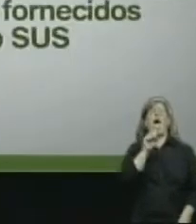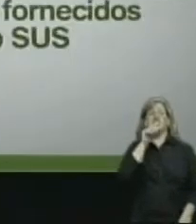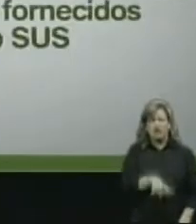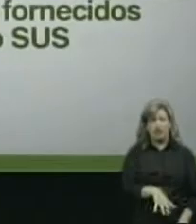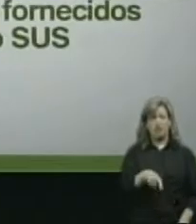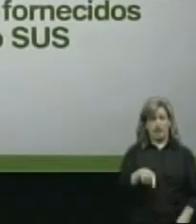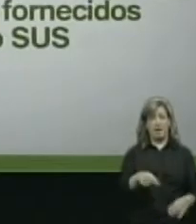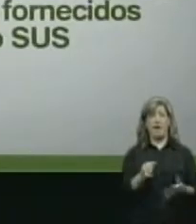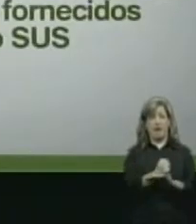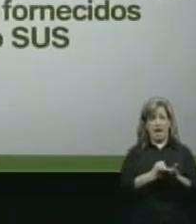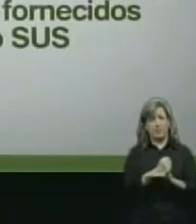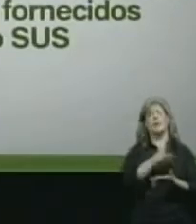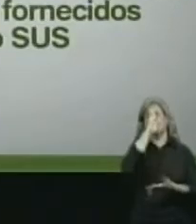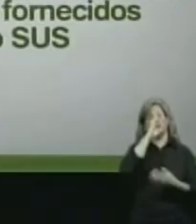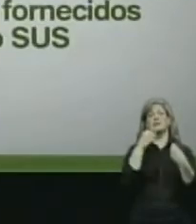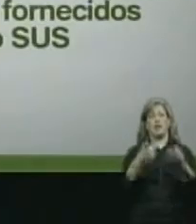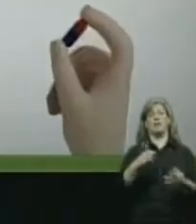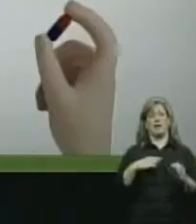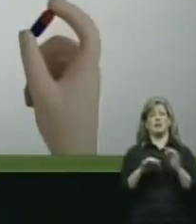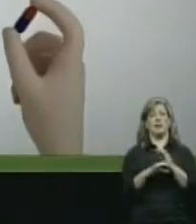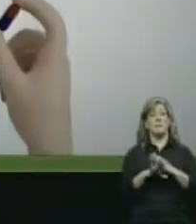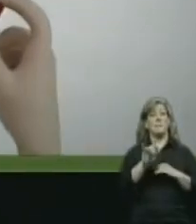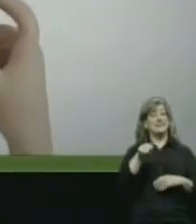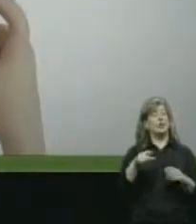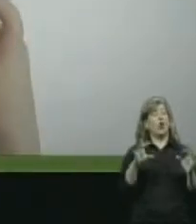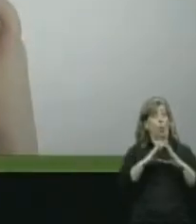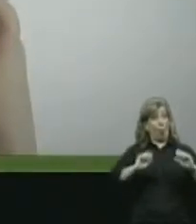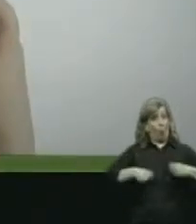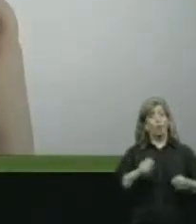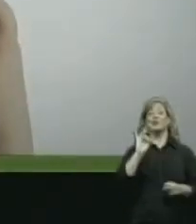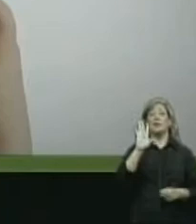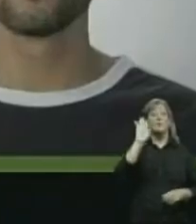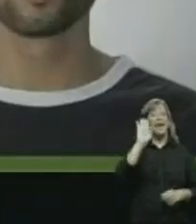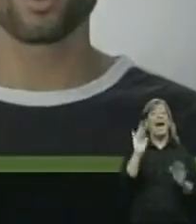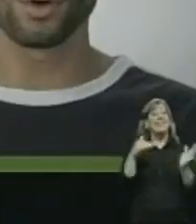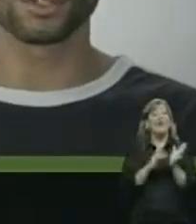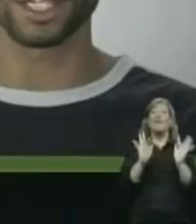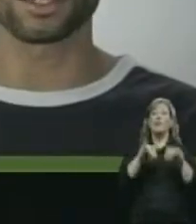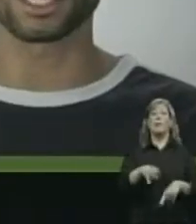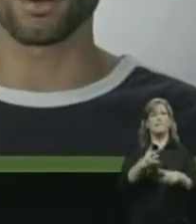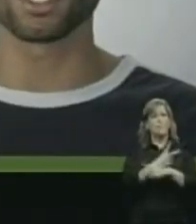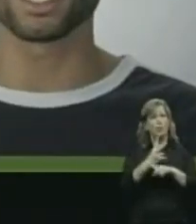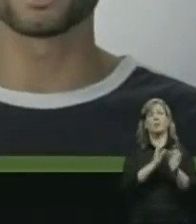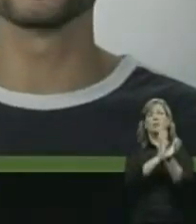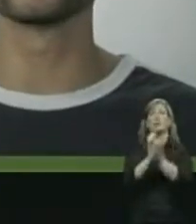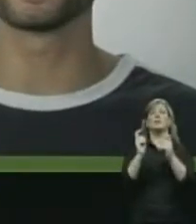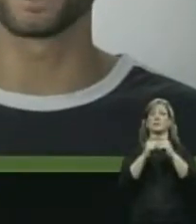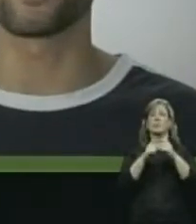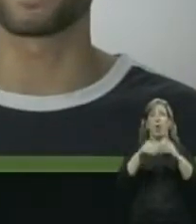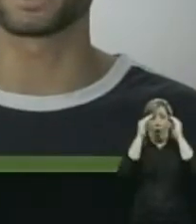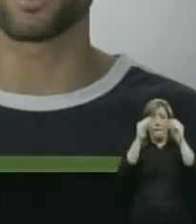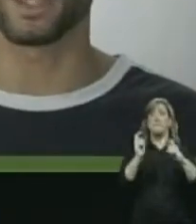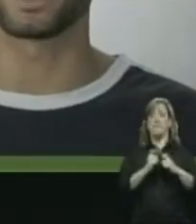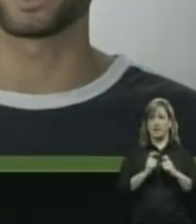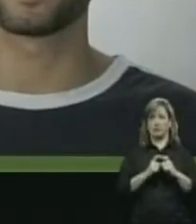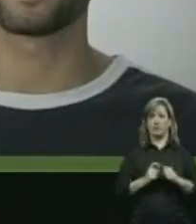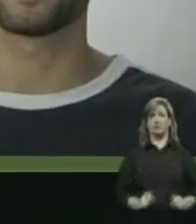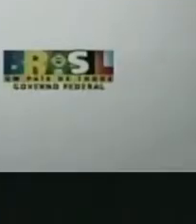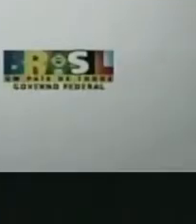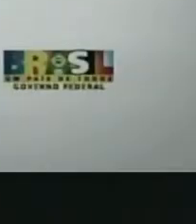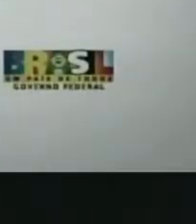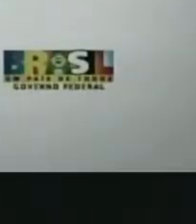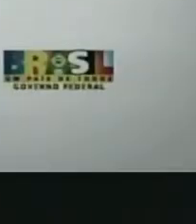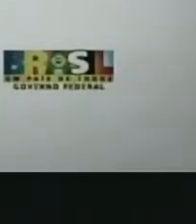e os remédios são gratuitos, mas a tuberculose só tem cura fazendo o tratamento até o fim. Procure um centro de saúde e siga a recomendação